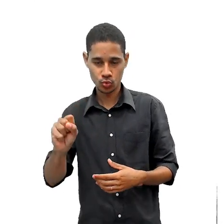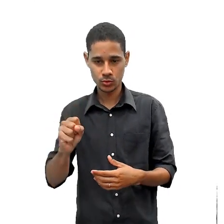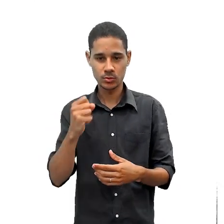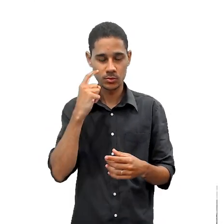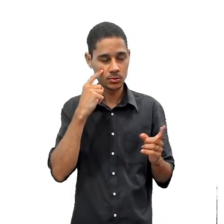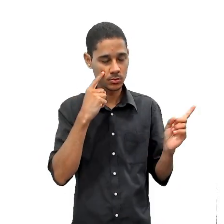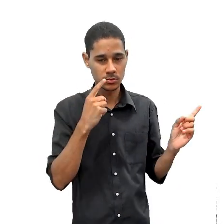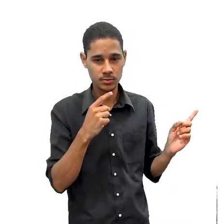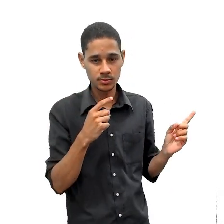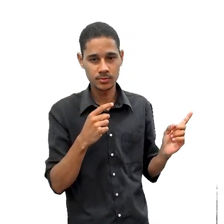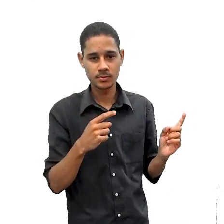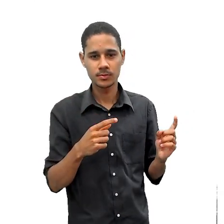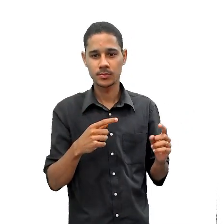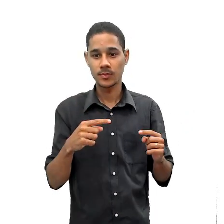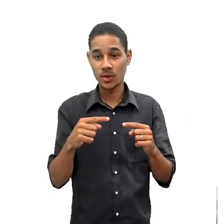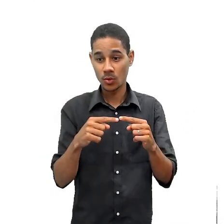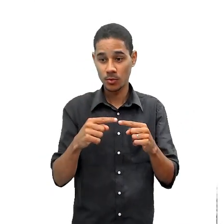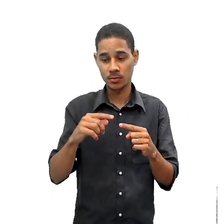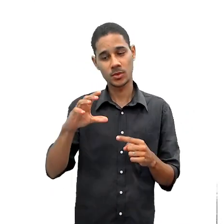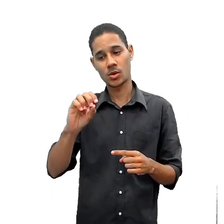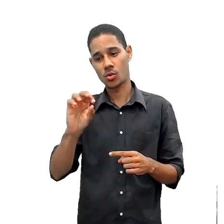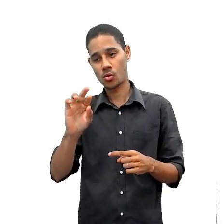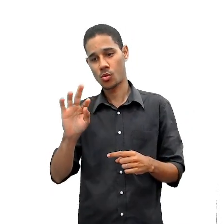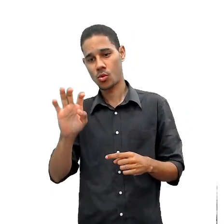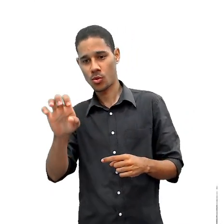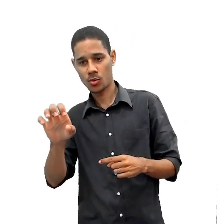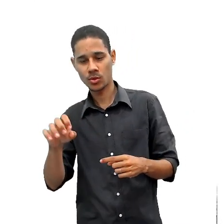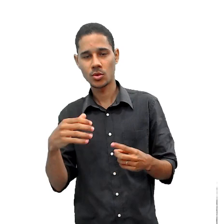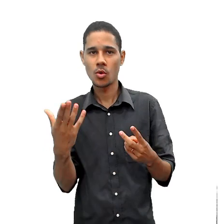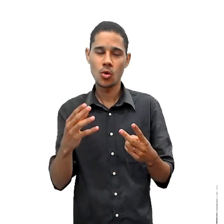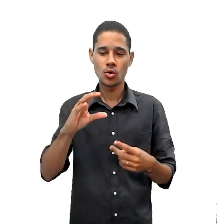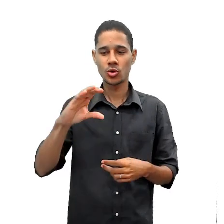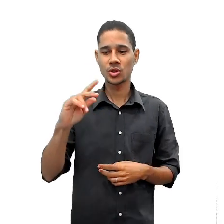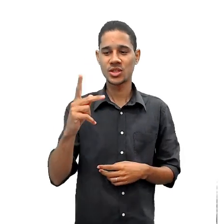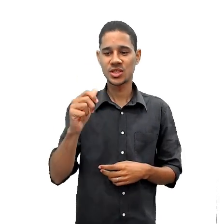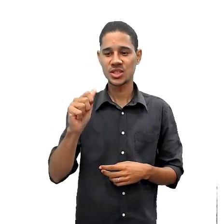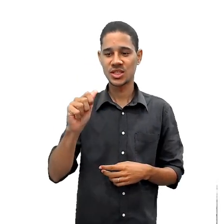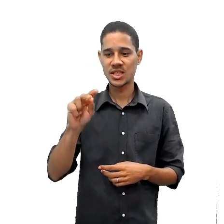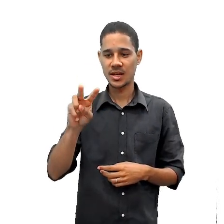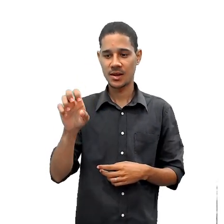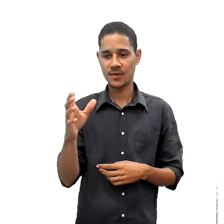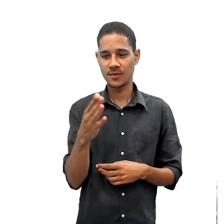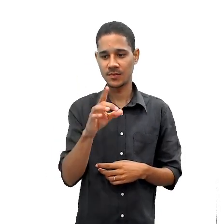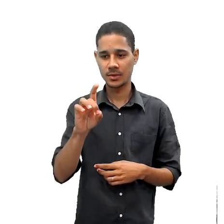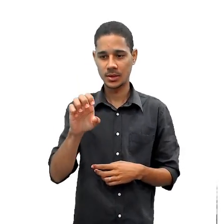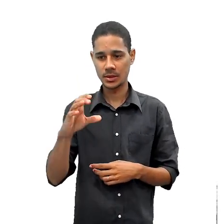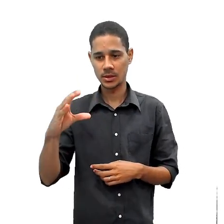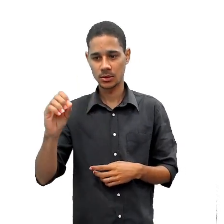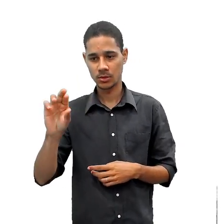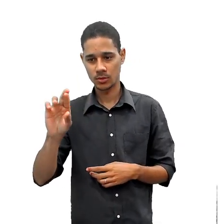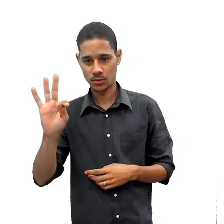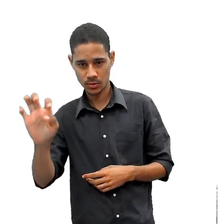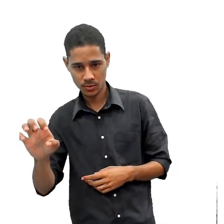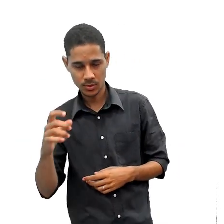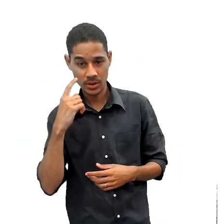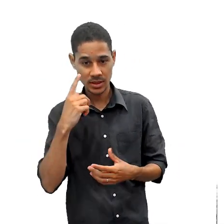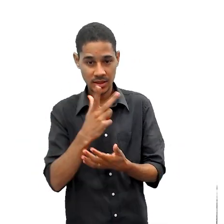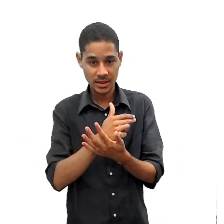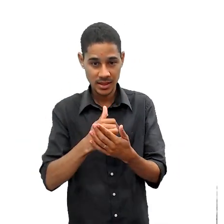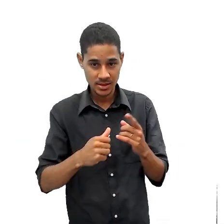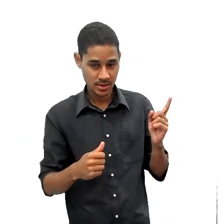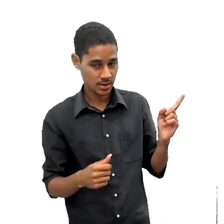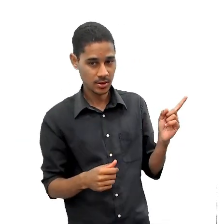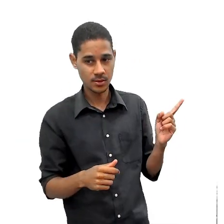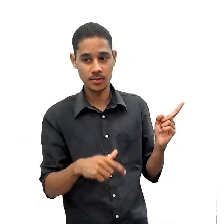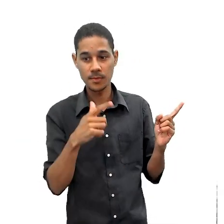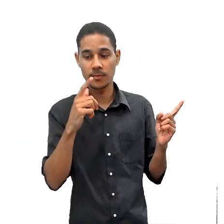de indicação de corte, que a gente chama de chave de corte, né? Ali a gente tem um exemplo, né? Tem o desenho da chave e do